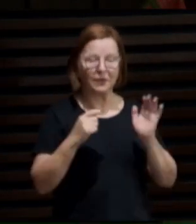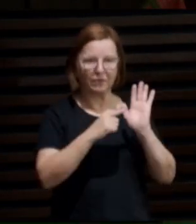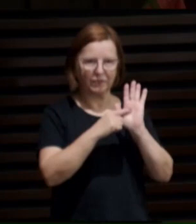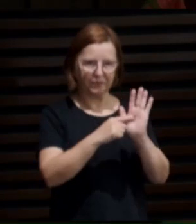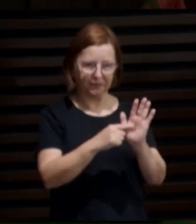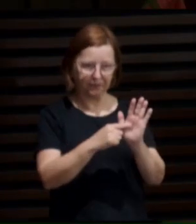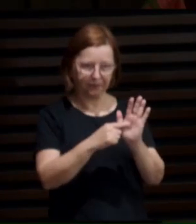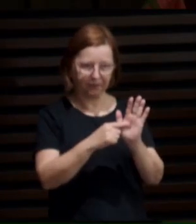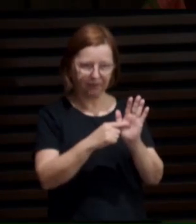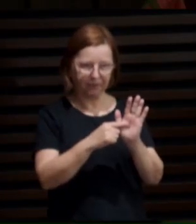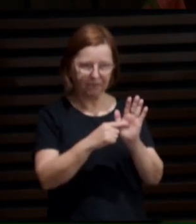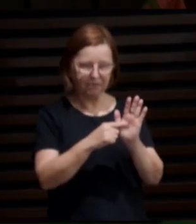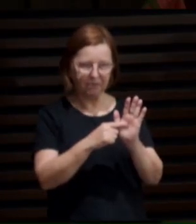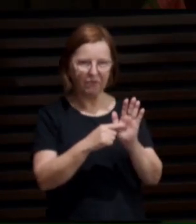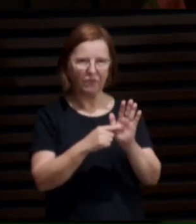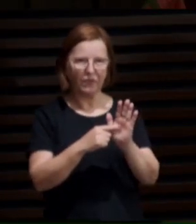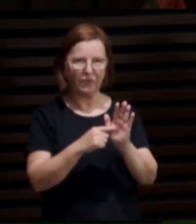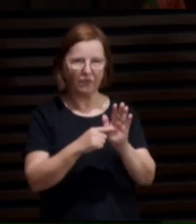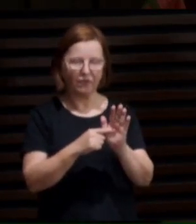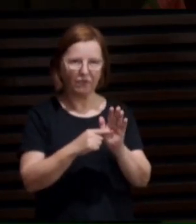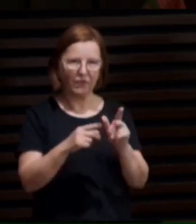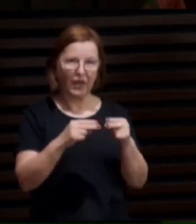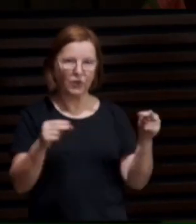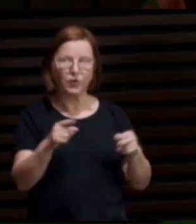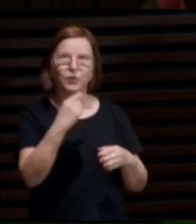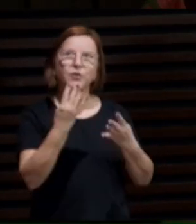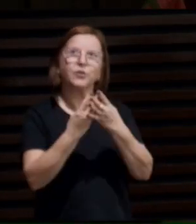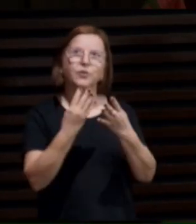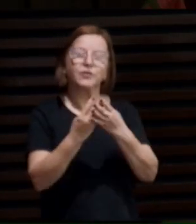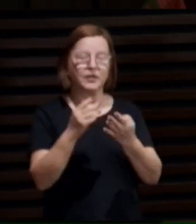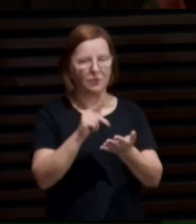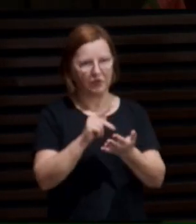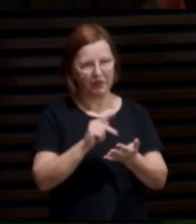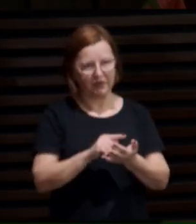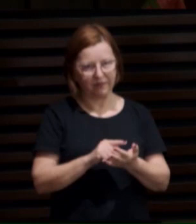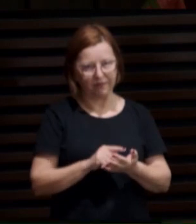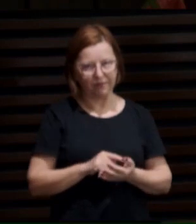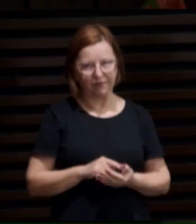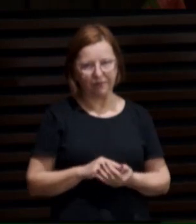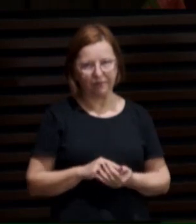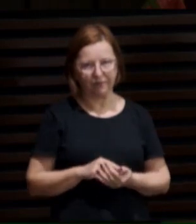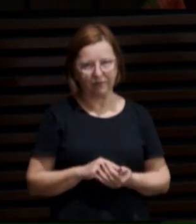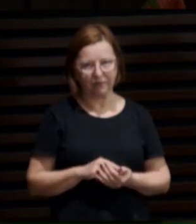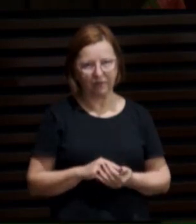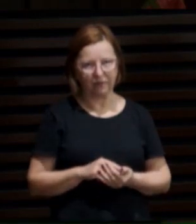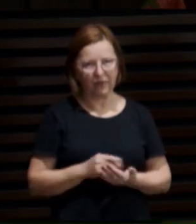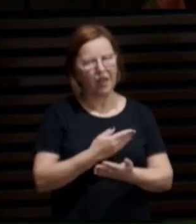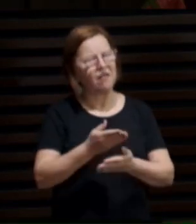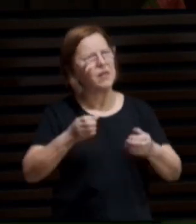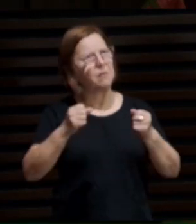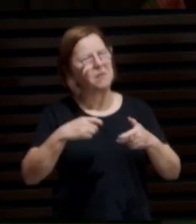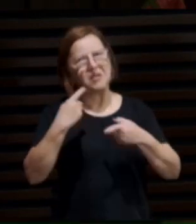expressar, determinar aquilo que nós confessamos como verdade. Você pode dizer